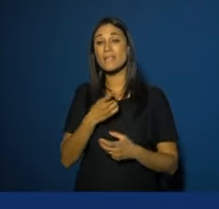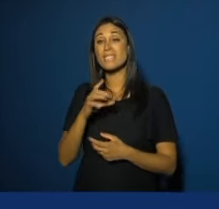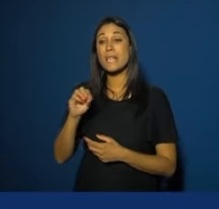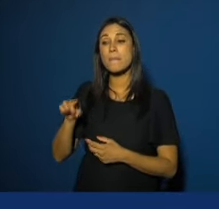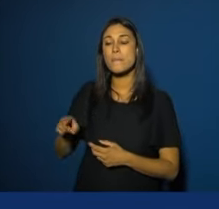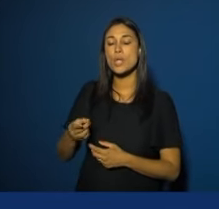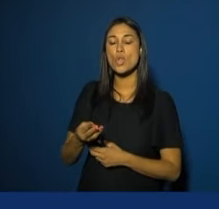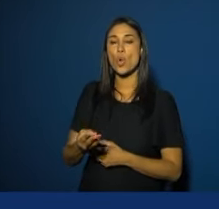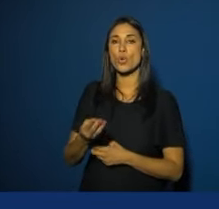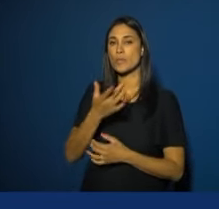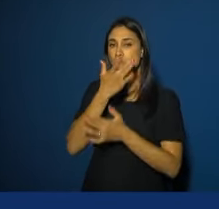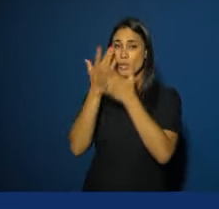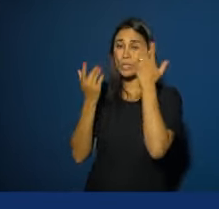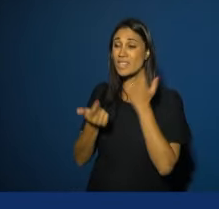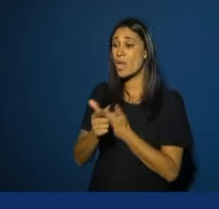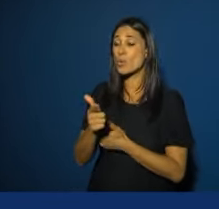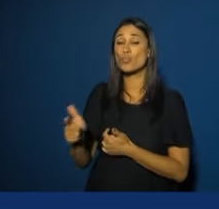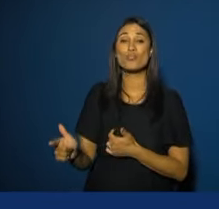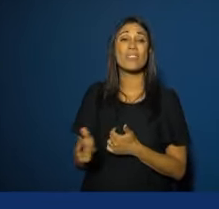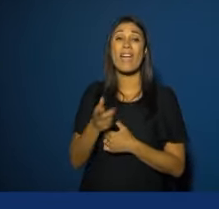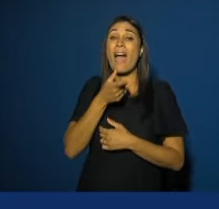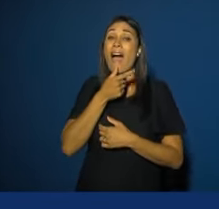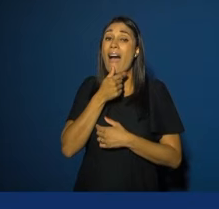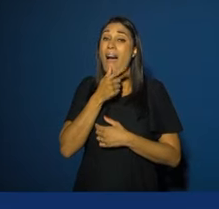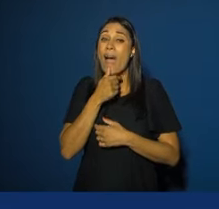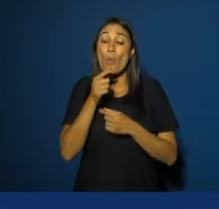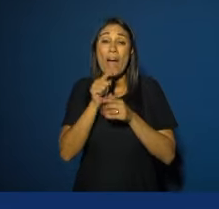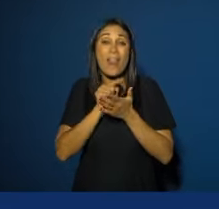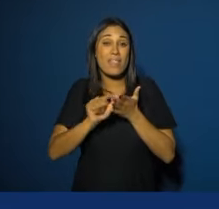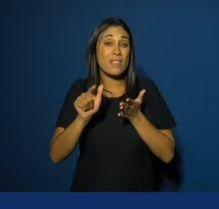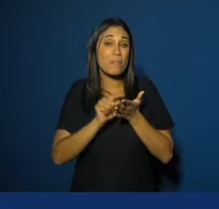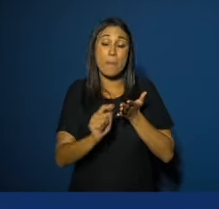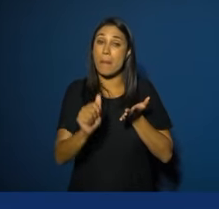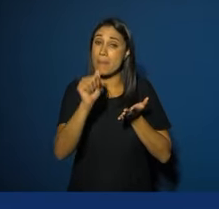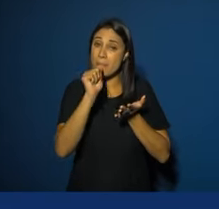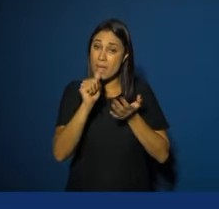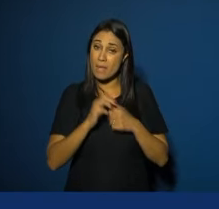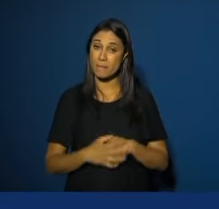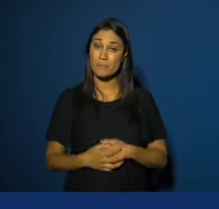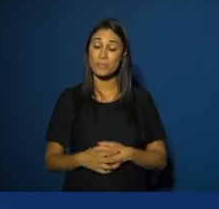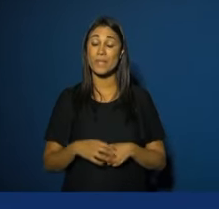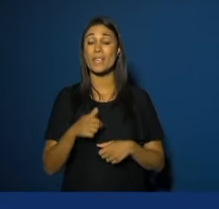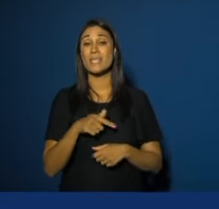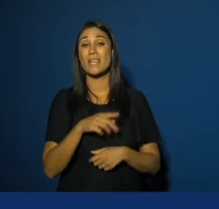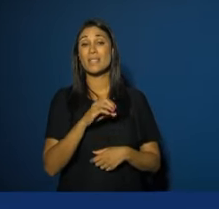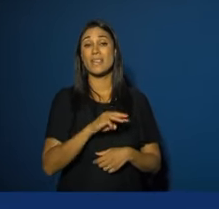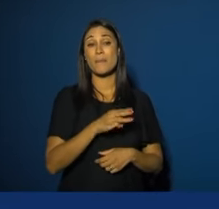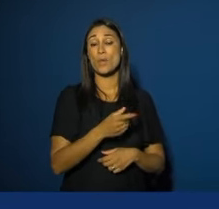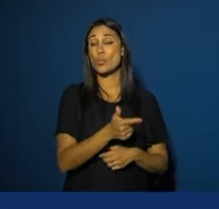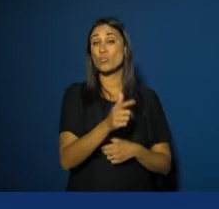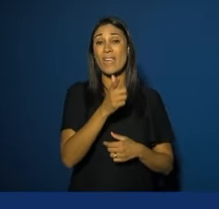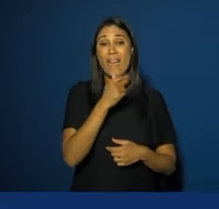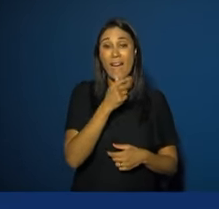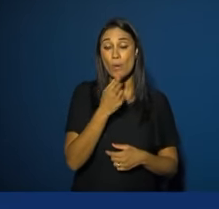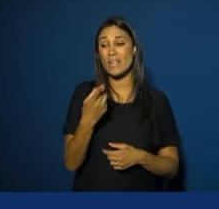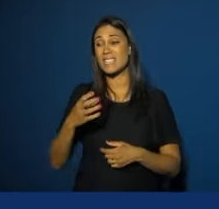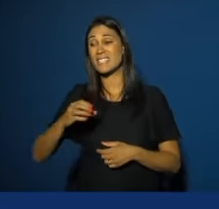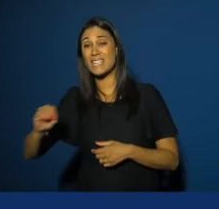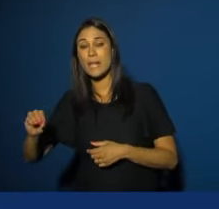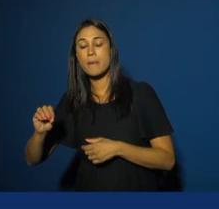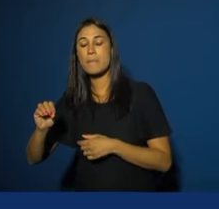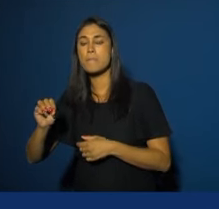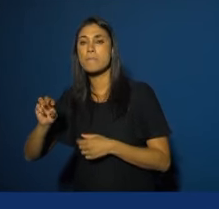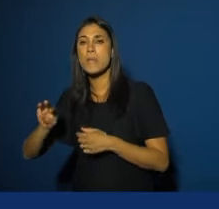que não têm água potável. Nós temos 70 milhões de pessoas que não têm 70 milhões que não têm água, temos 100 milhões que